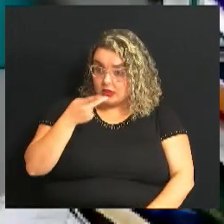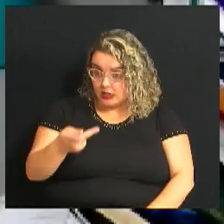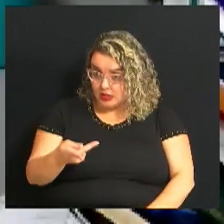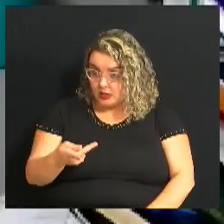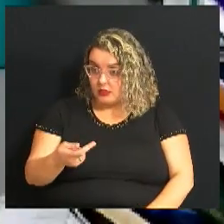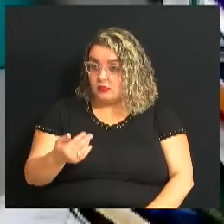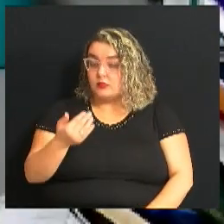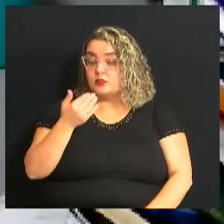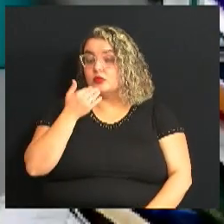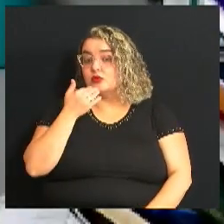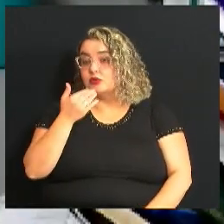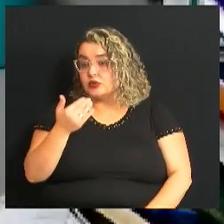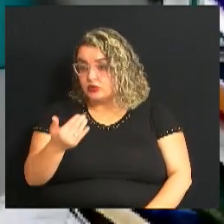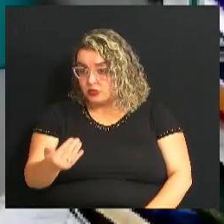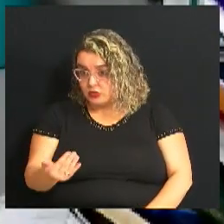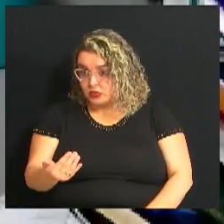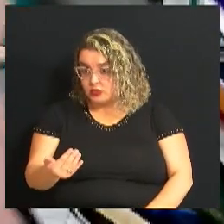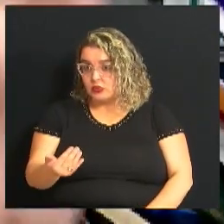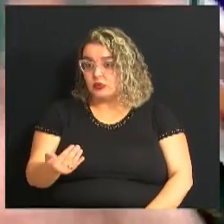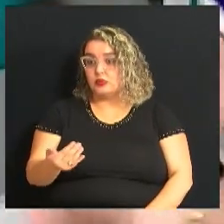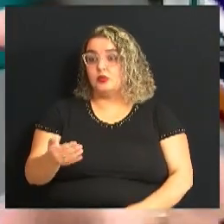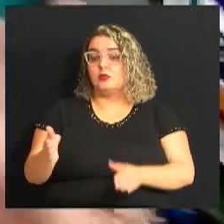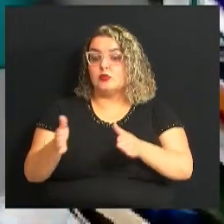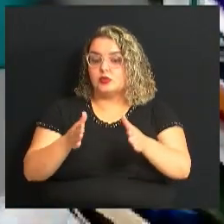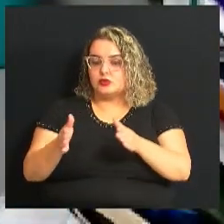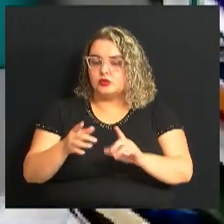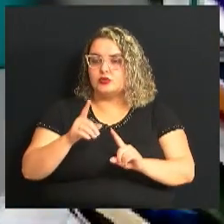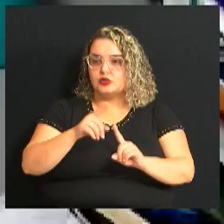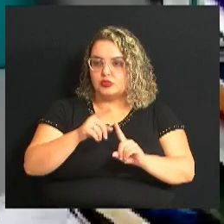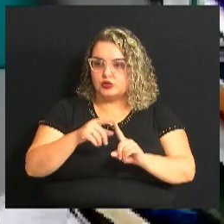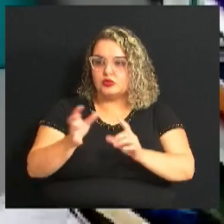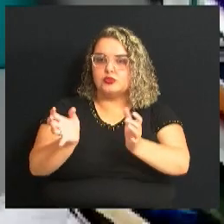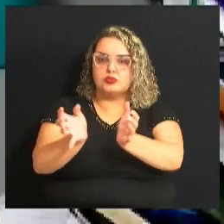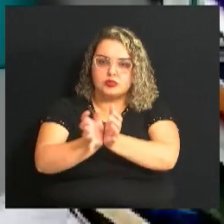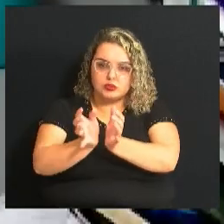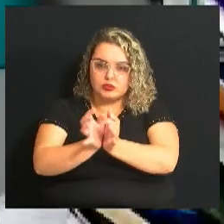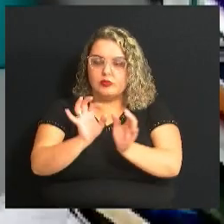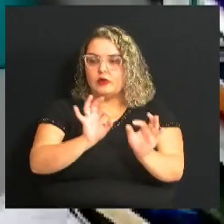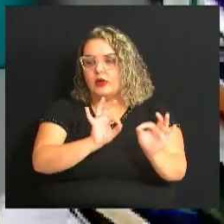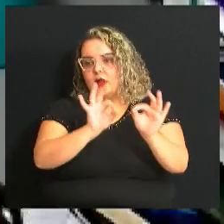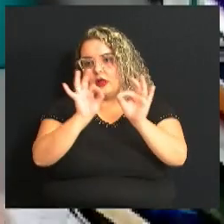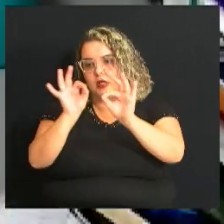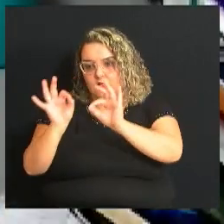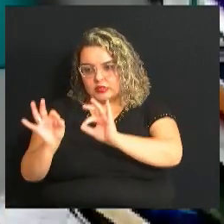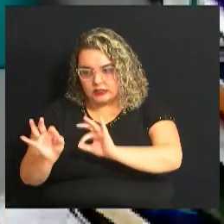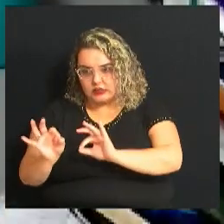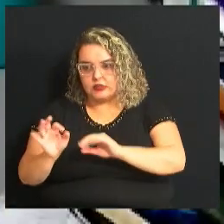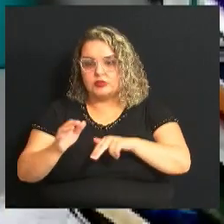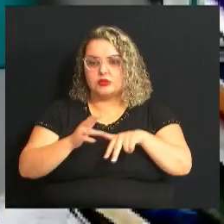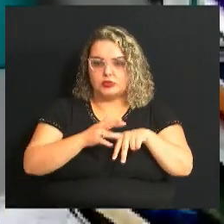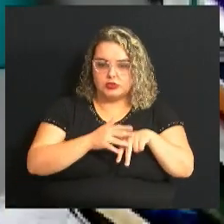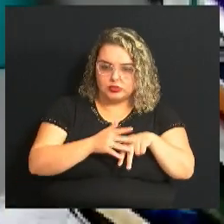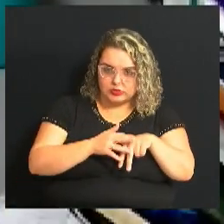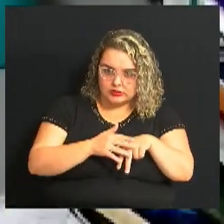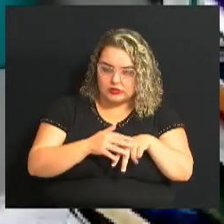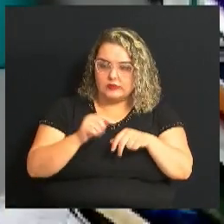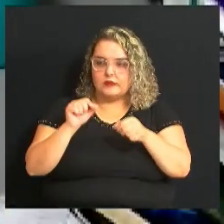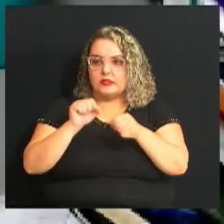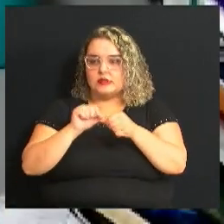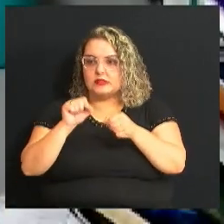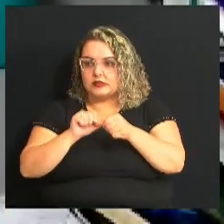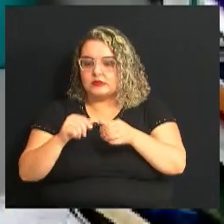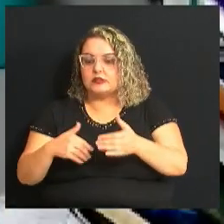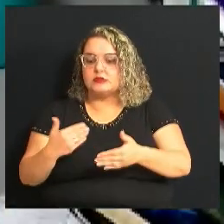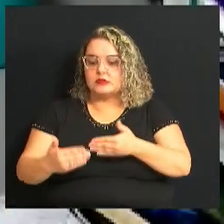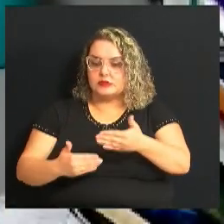pedido por um determinado tipo de equipe que faz esse acompanhamento desses pacientes que vão realizar esses